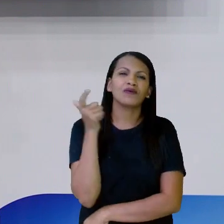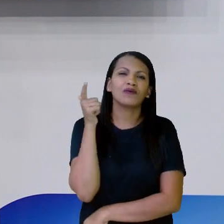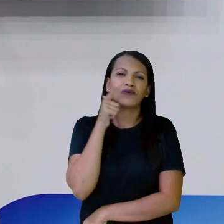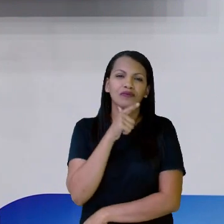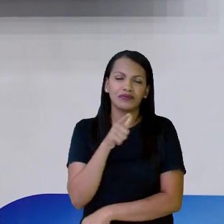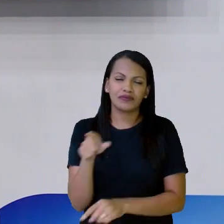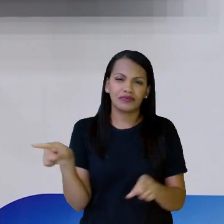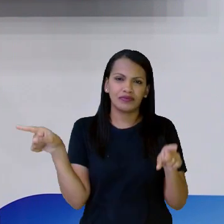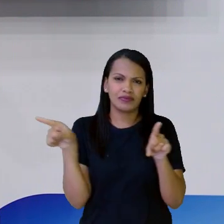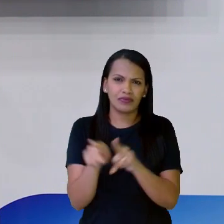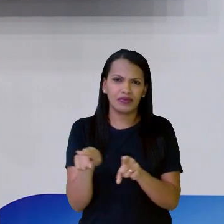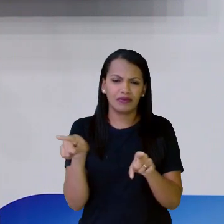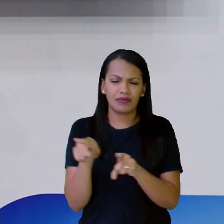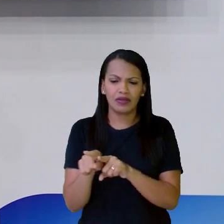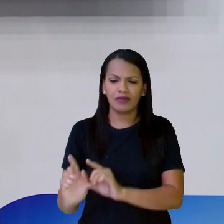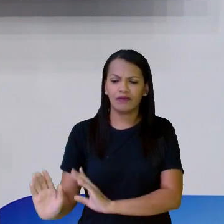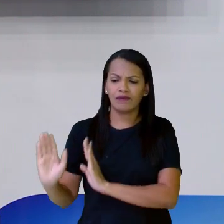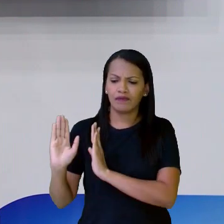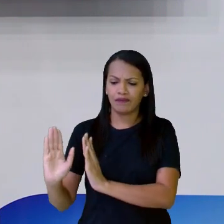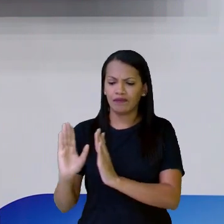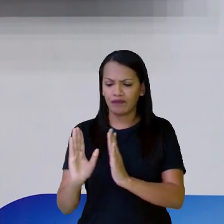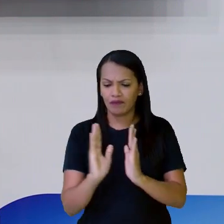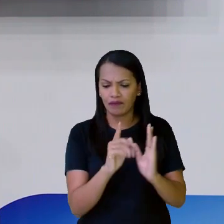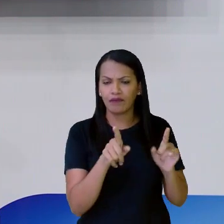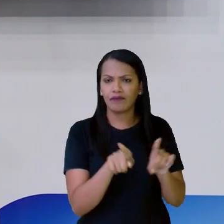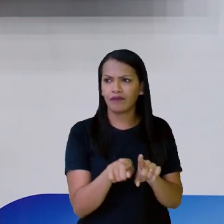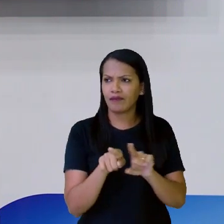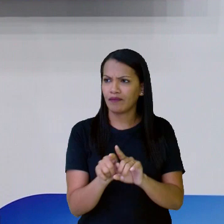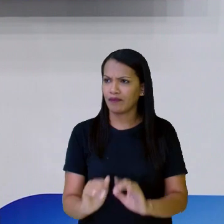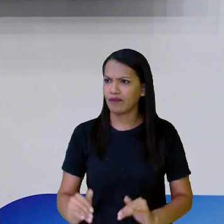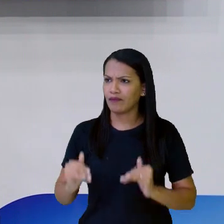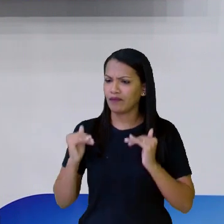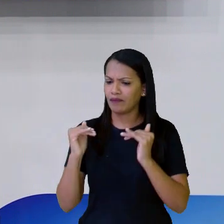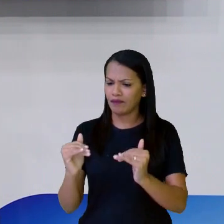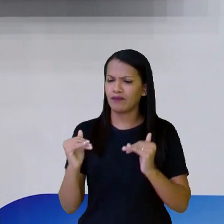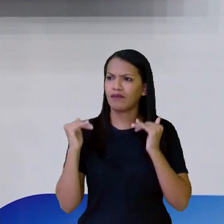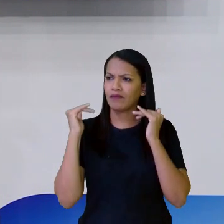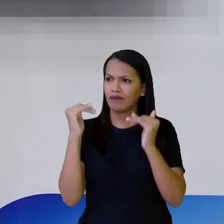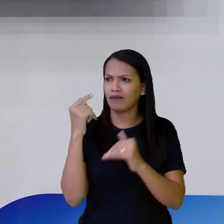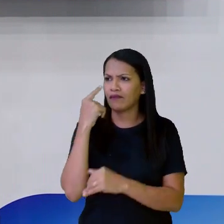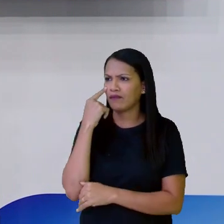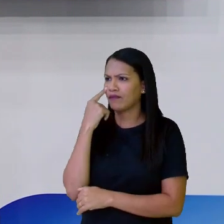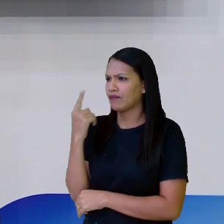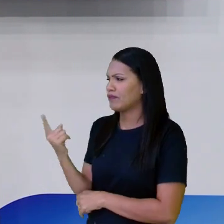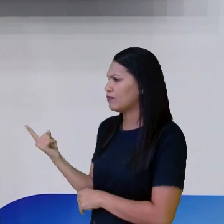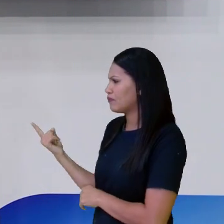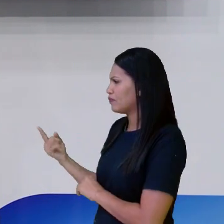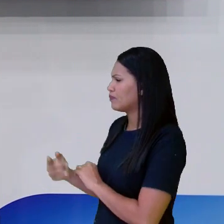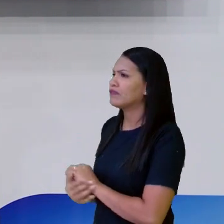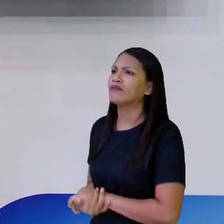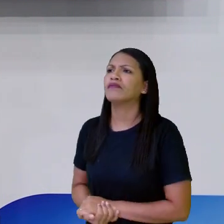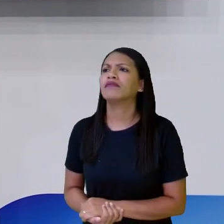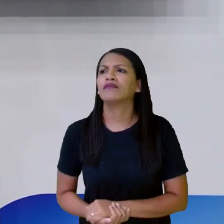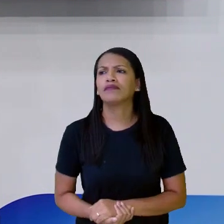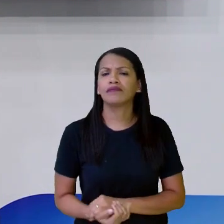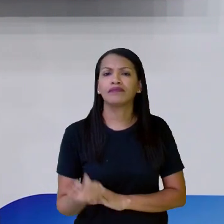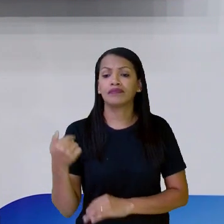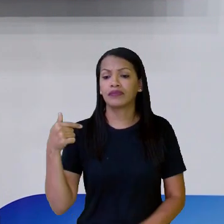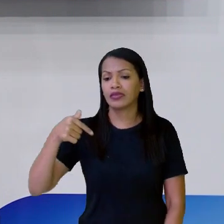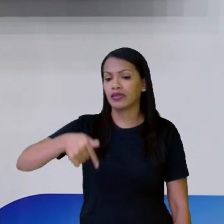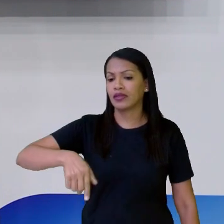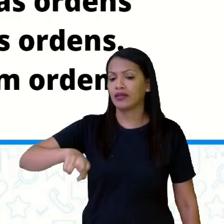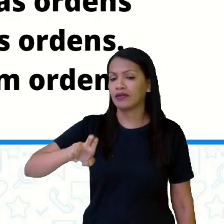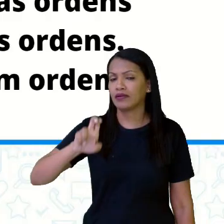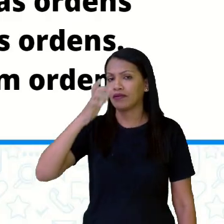também tanto as suas ordens quanto as suas classes, beleza? Cerca